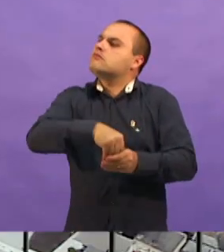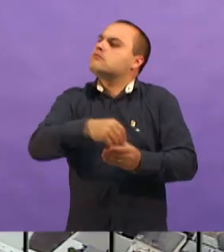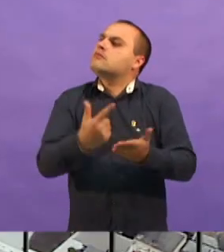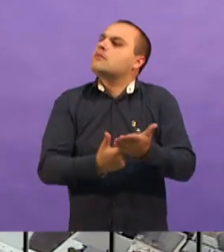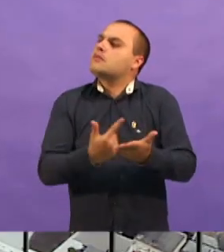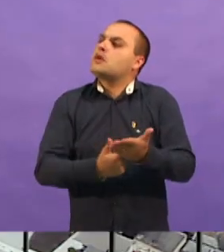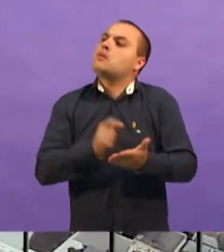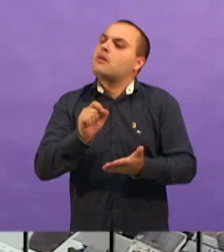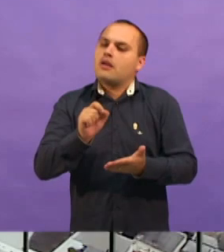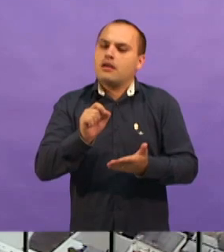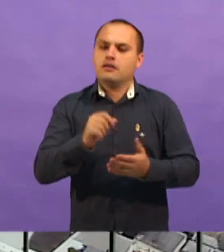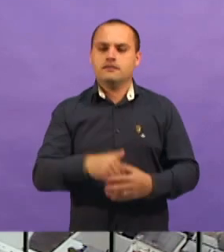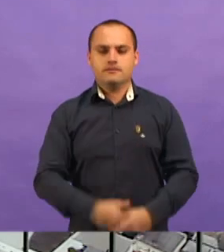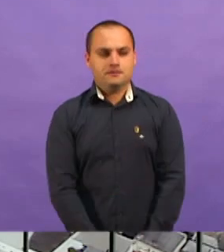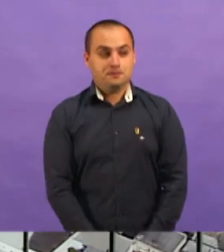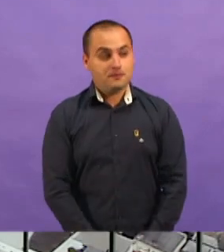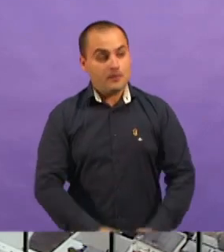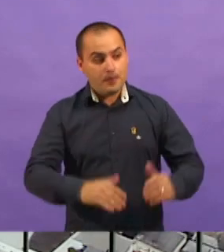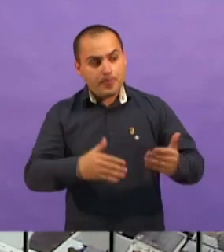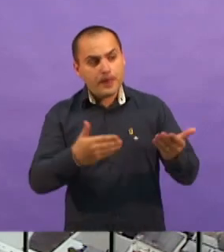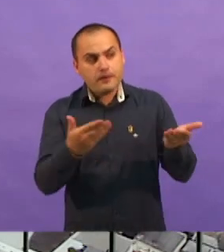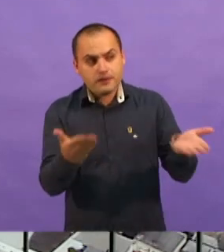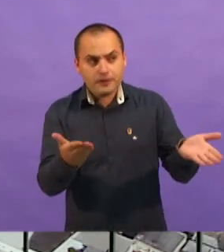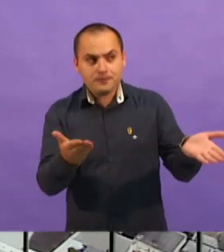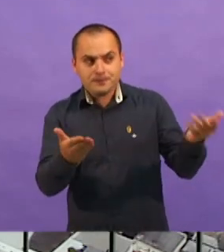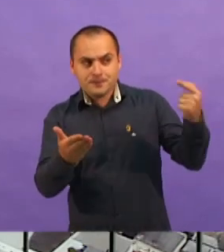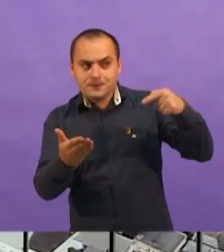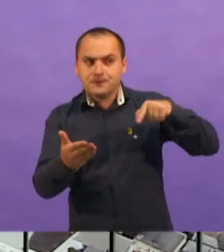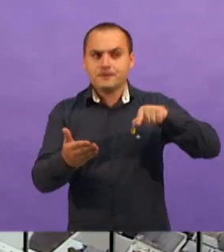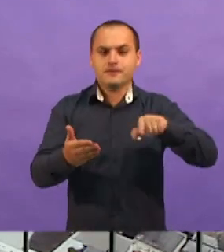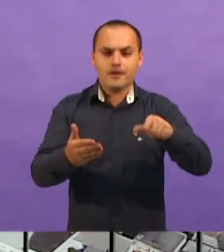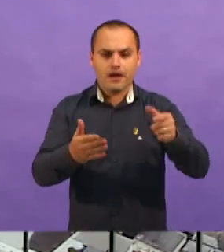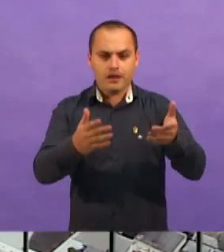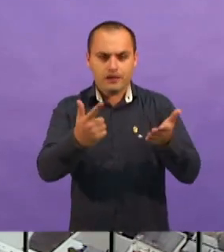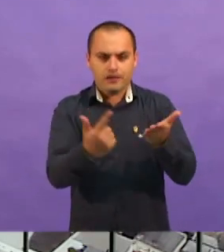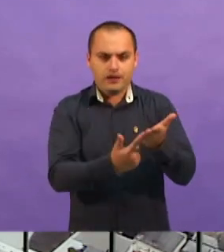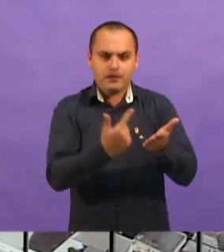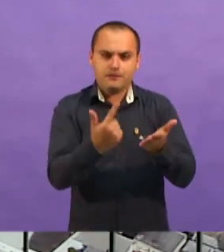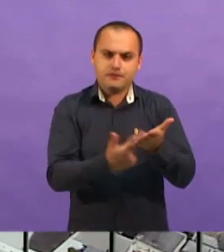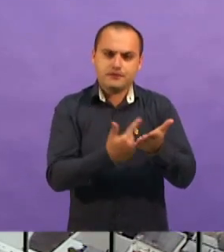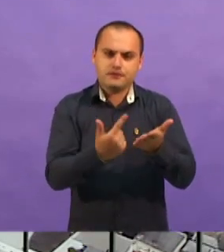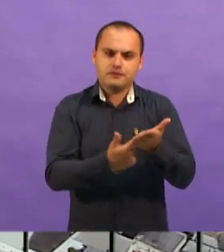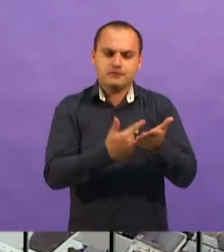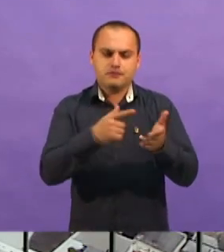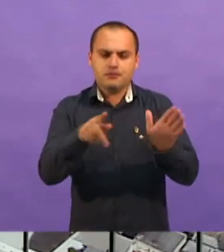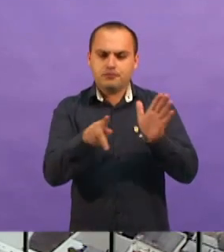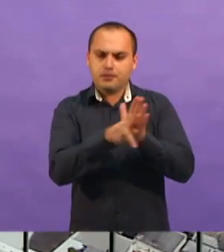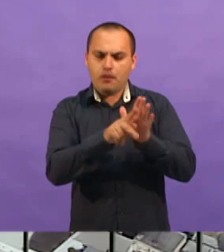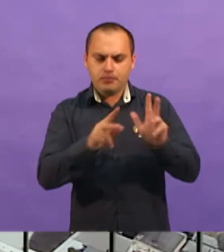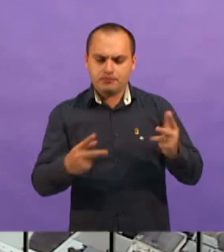A sua conjuntura, enquanto, vamos dizer, editor,